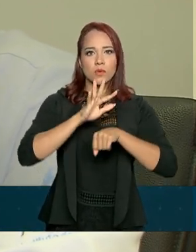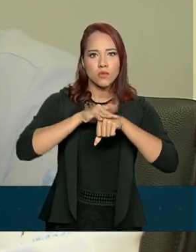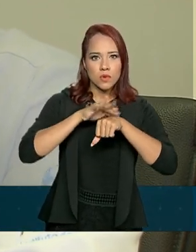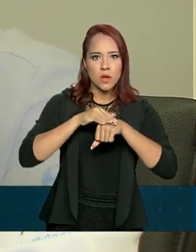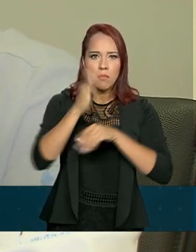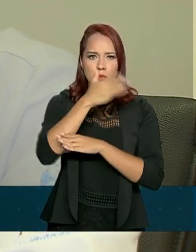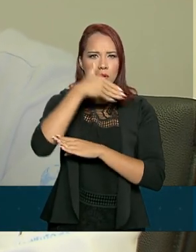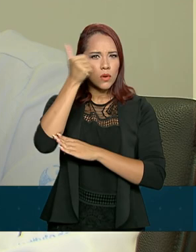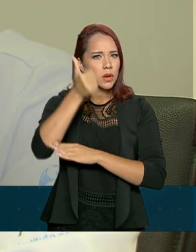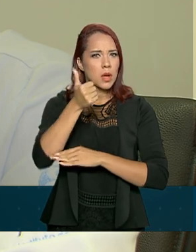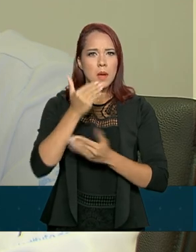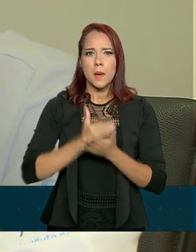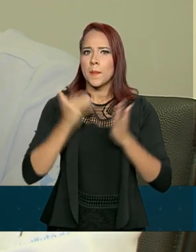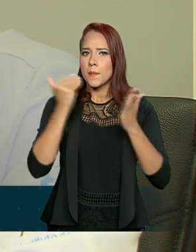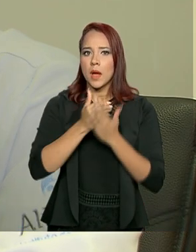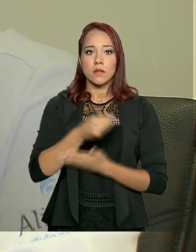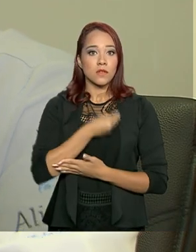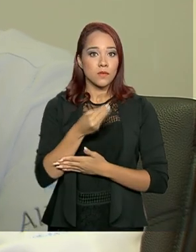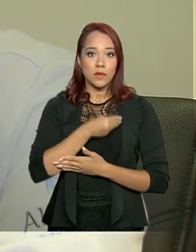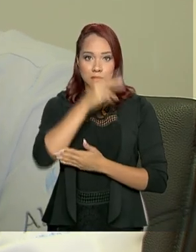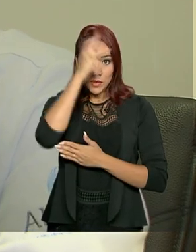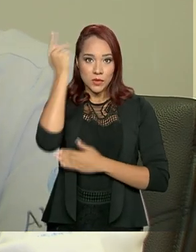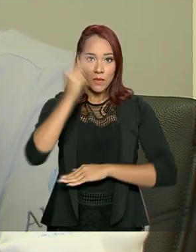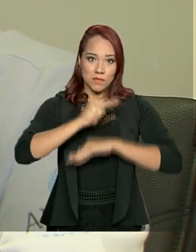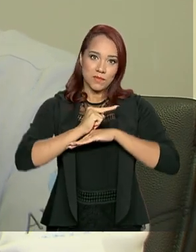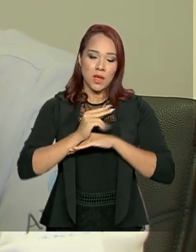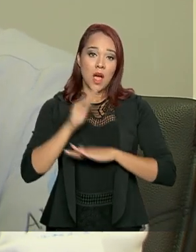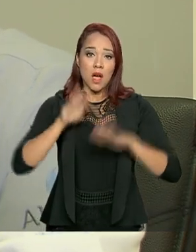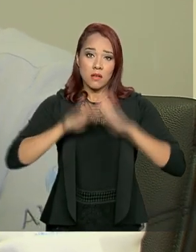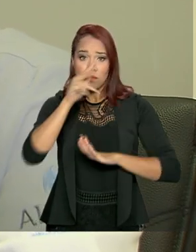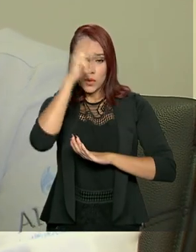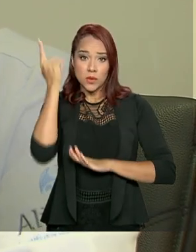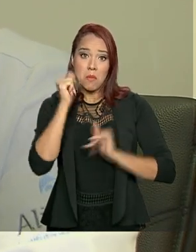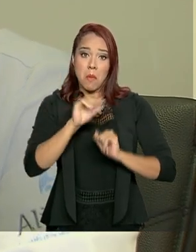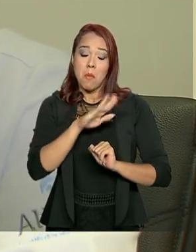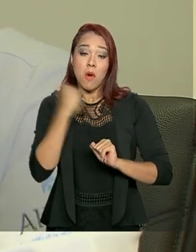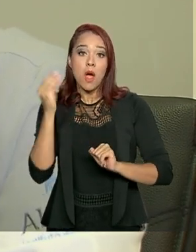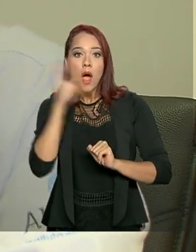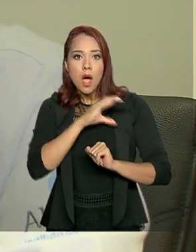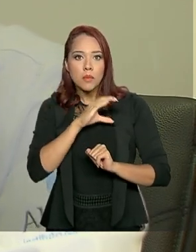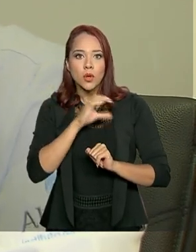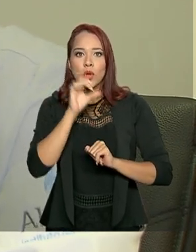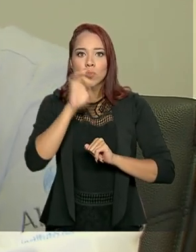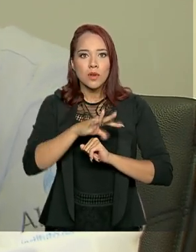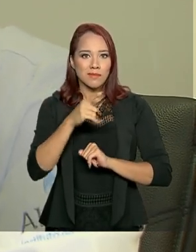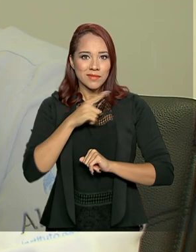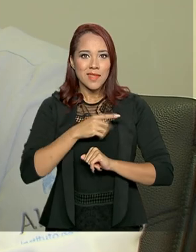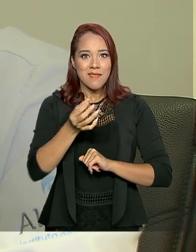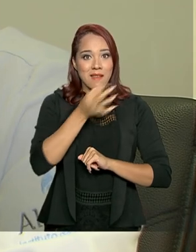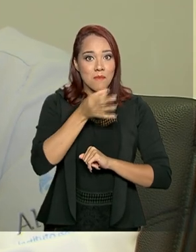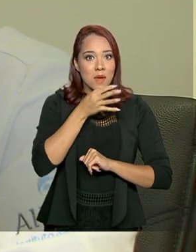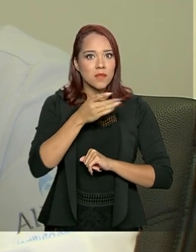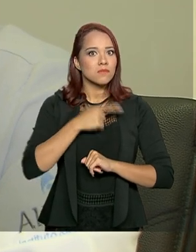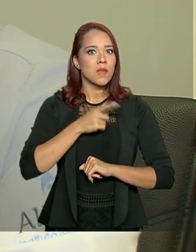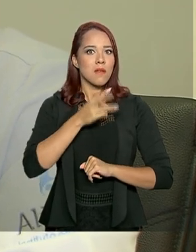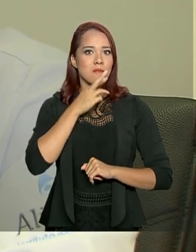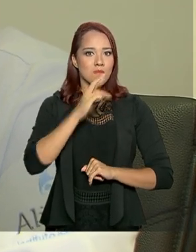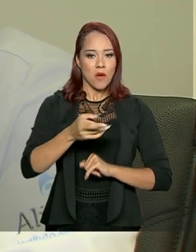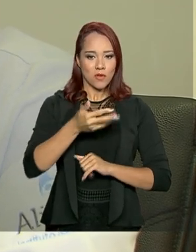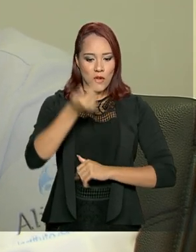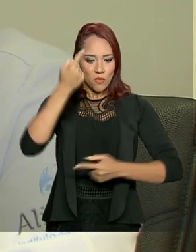melhoria muito grande de vida desses pacientes. Às vezes até uma pessoa que poderia morrer rapidamente, com acesso a esse tratamento, pode ter uma resposta